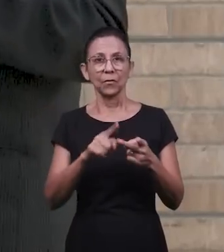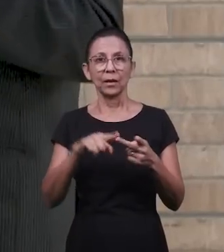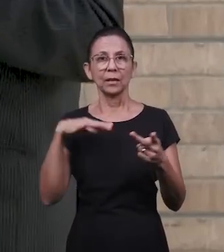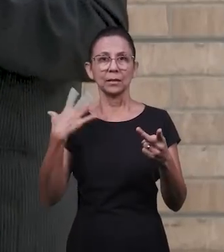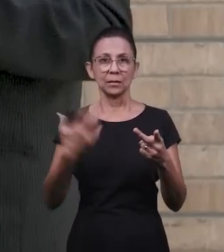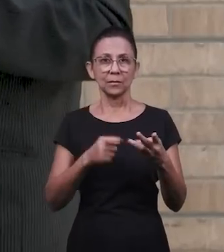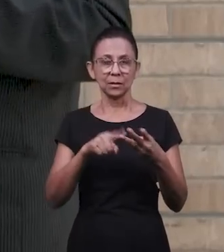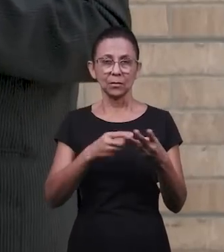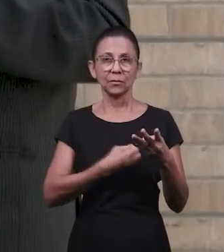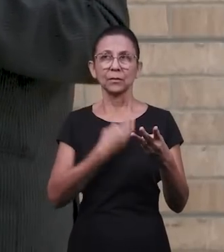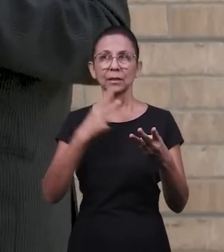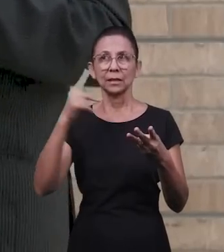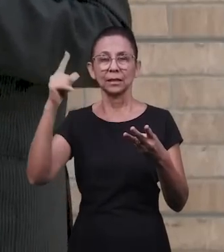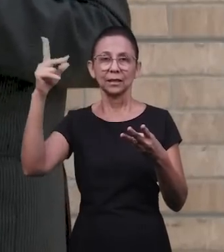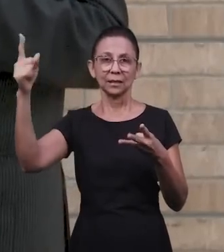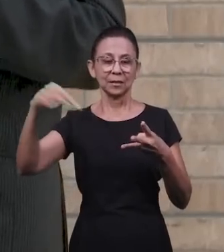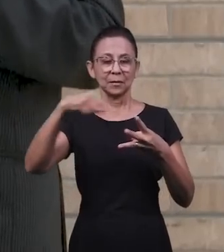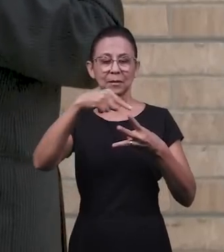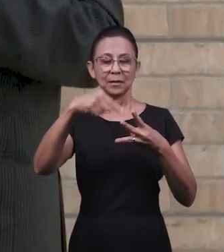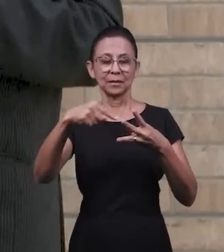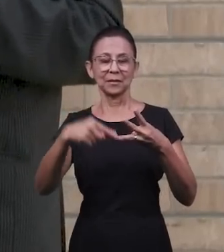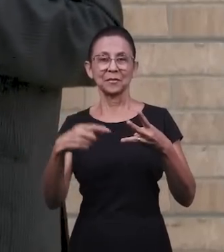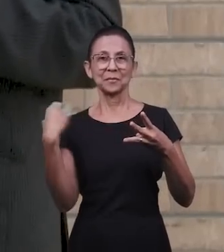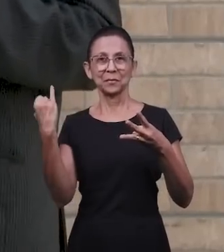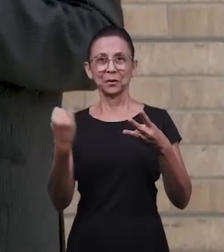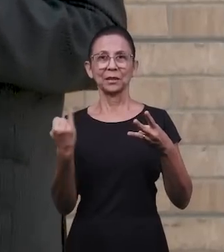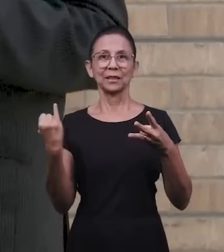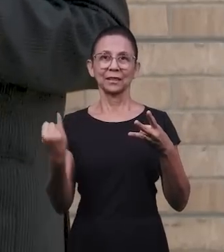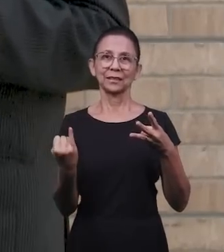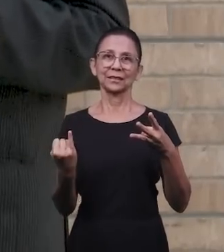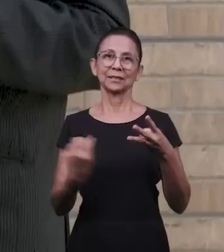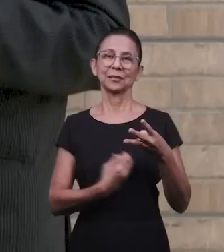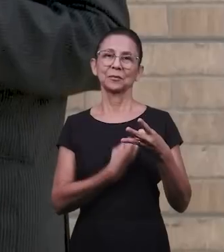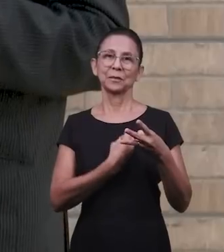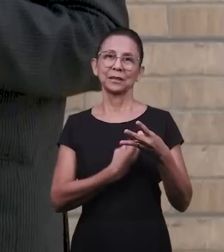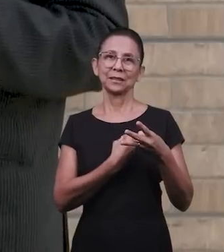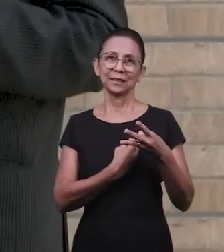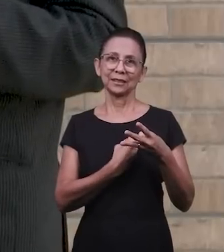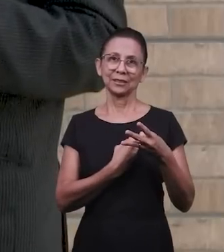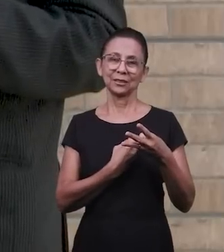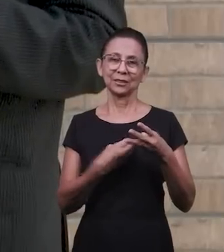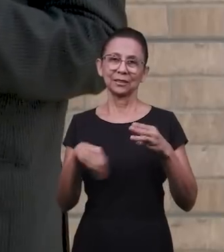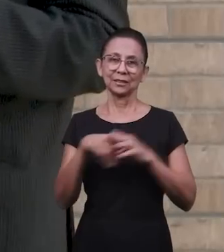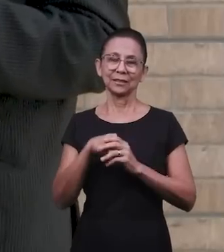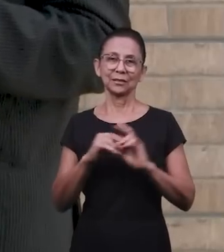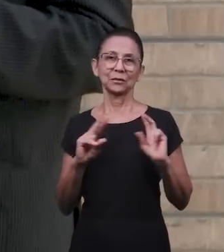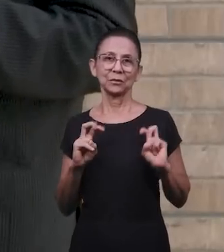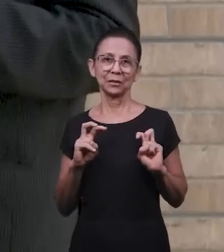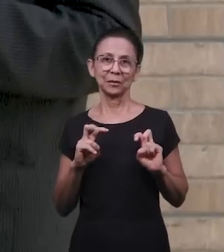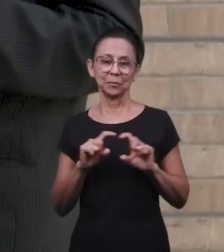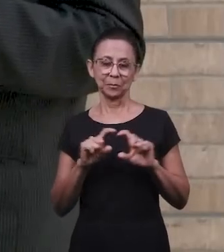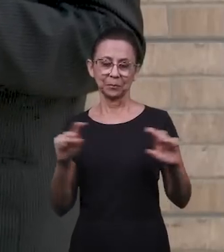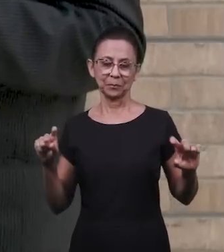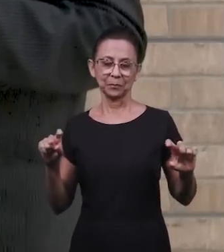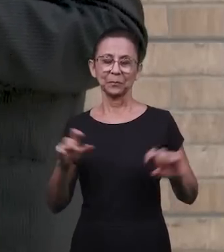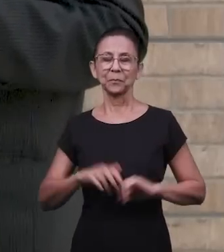salvação, vida eterna, três pontos tão importantes presentes aqui neste lema.